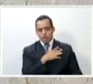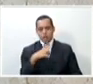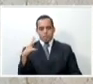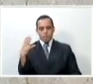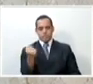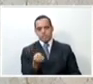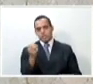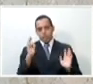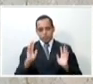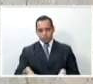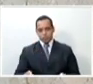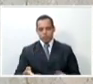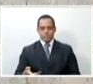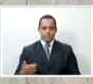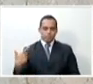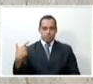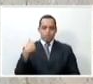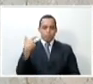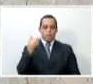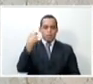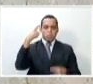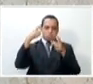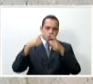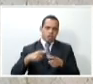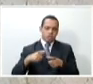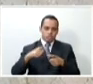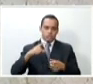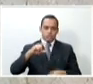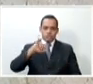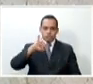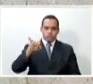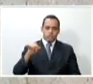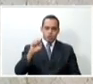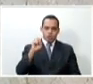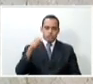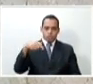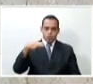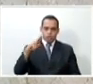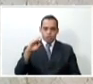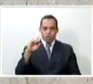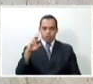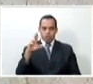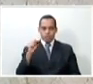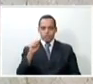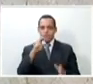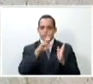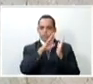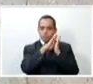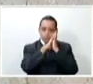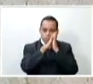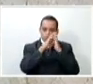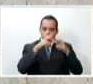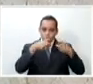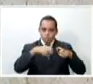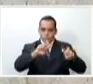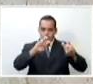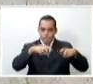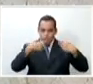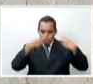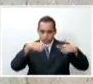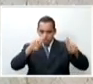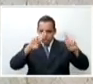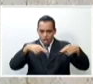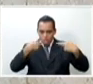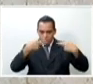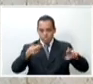foi assassinado no bairro Jockey Club. Para vocês terem uma ideia, ele estava dormindo em uma rede na entrada da própria casa, quando